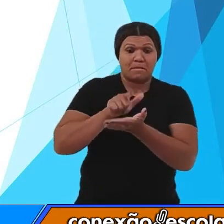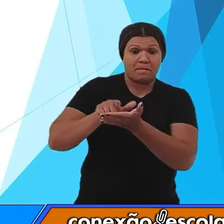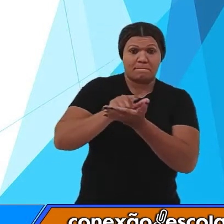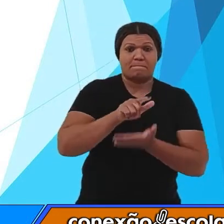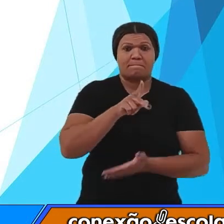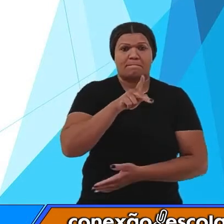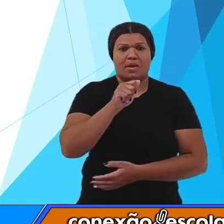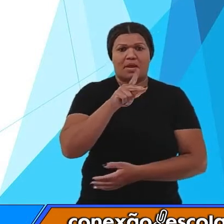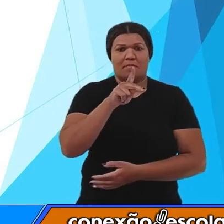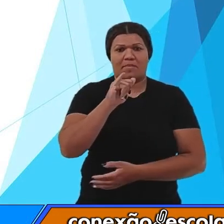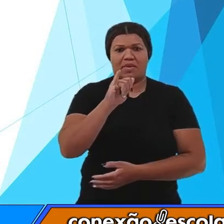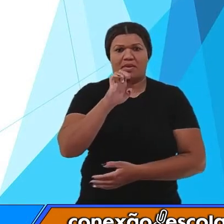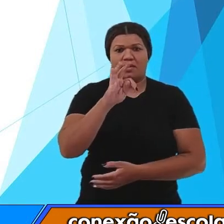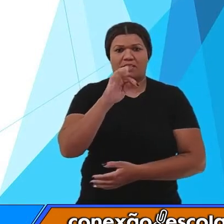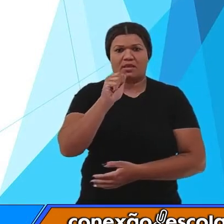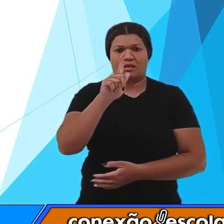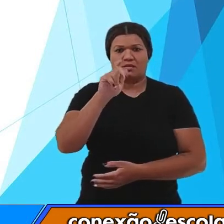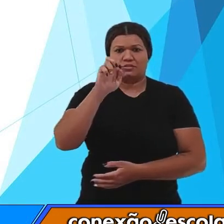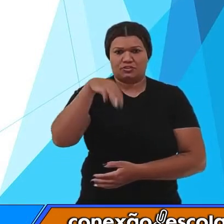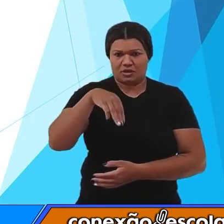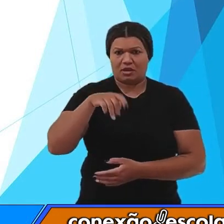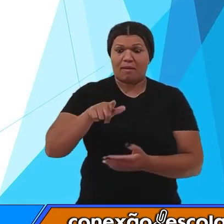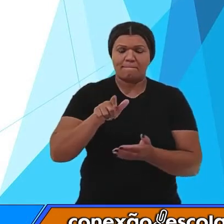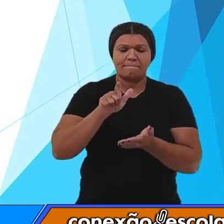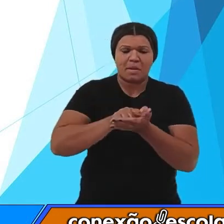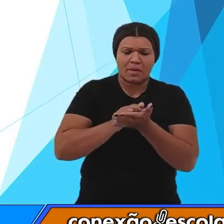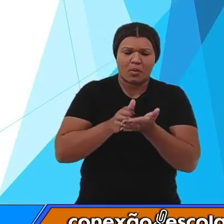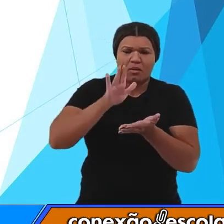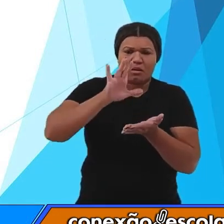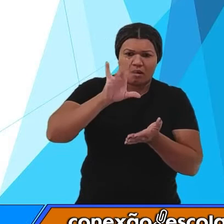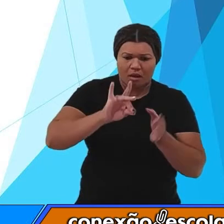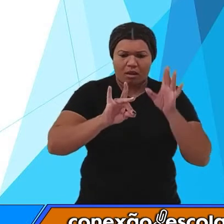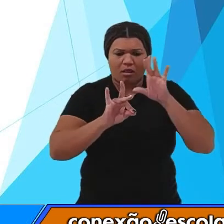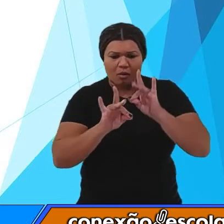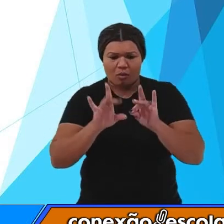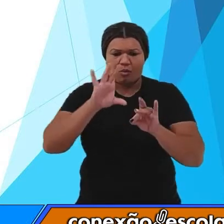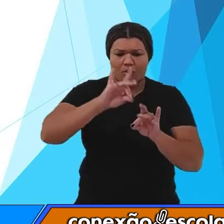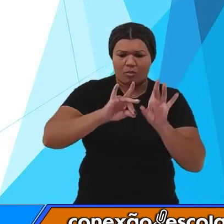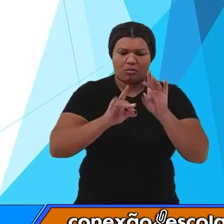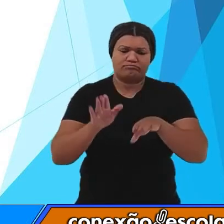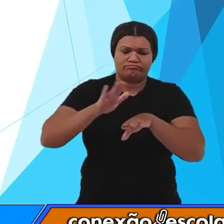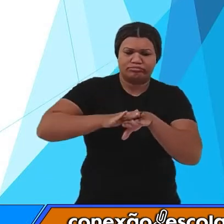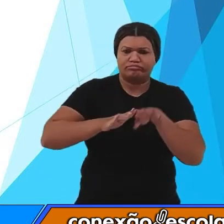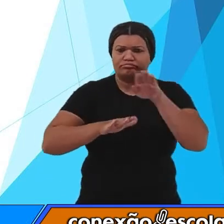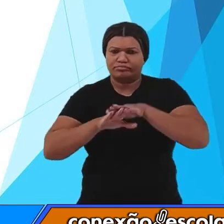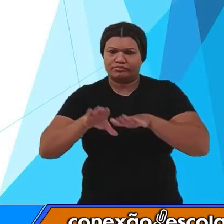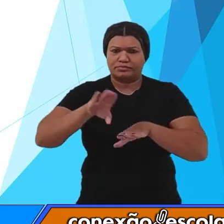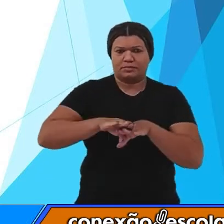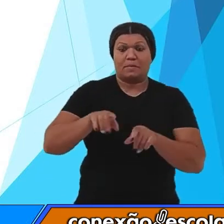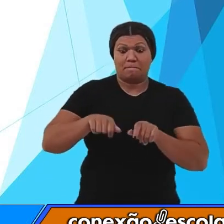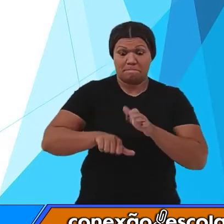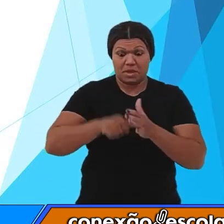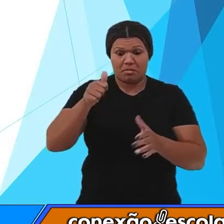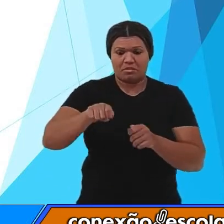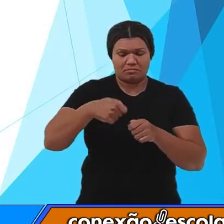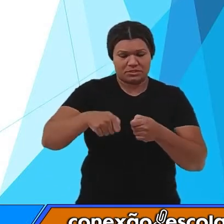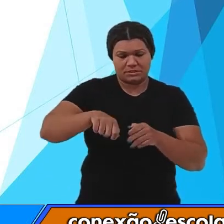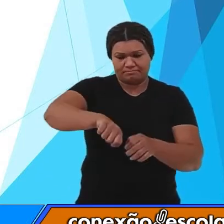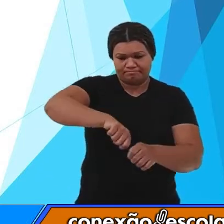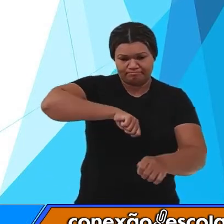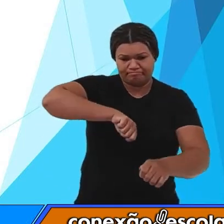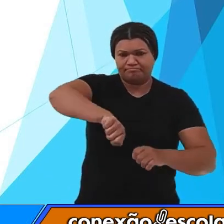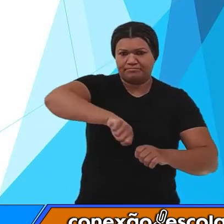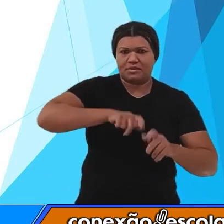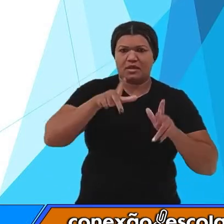que é sobrepor papel sobre papel. Primeiro, você vai rasgar o papel em tiras ou pedaços,